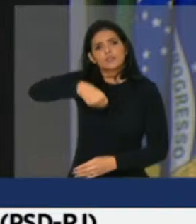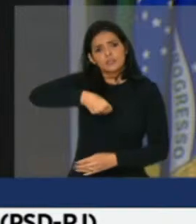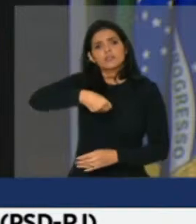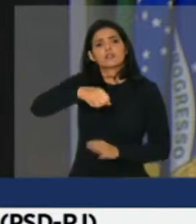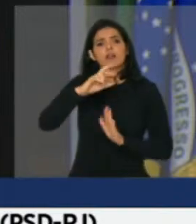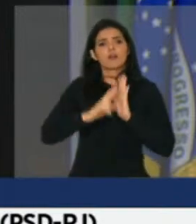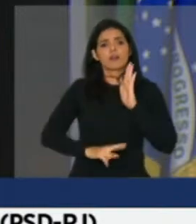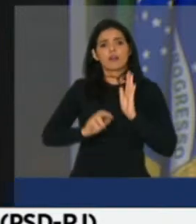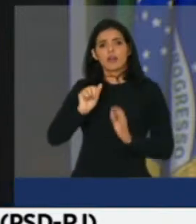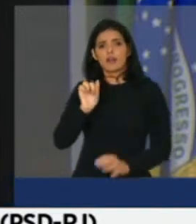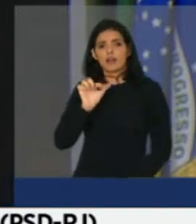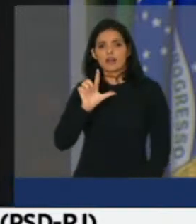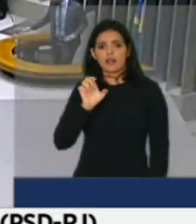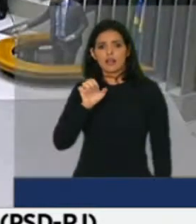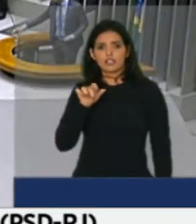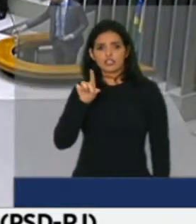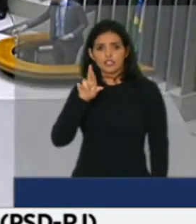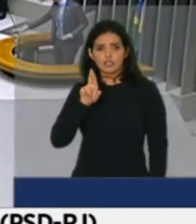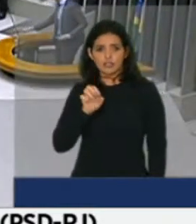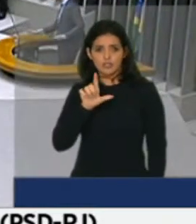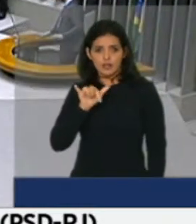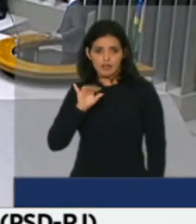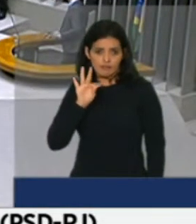Obrigado, presidente.